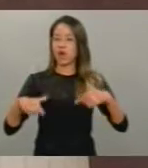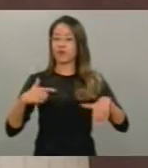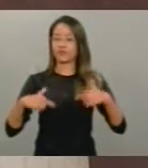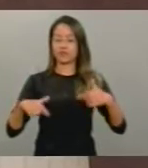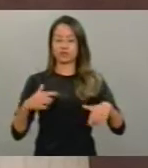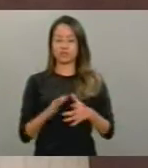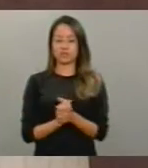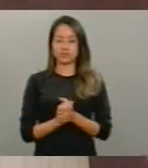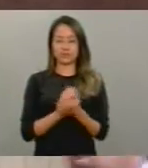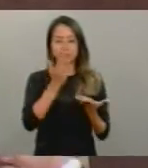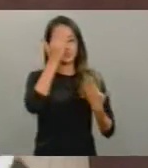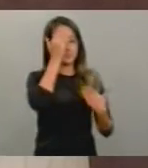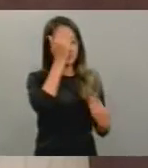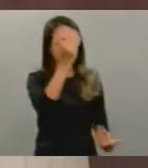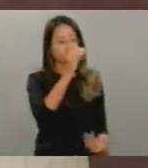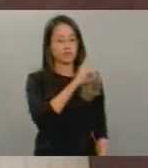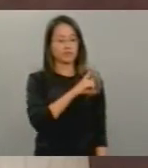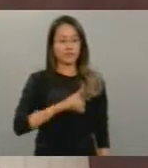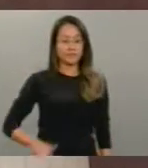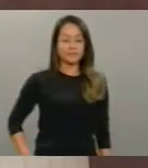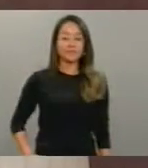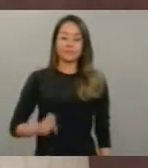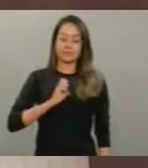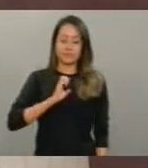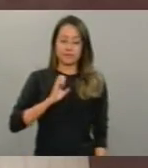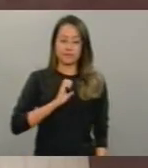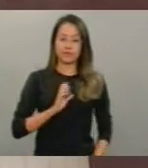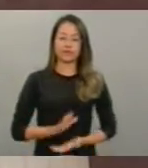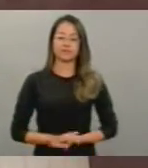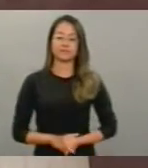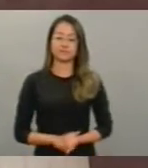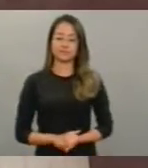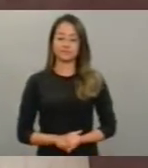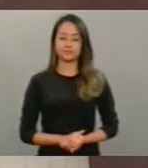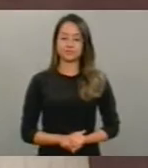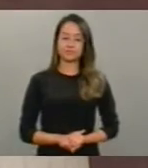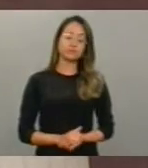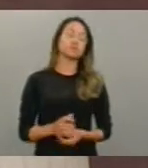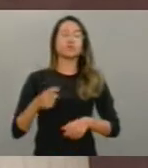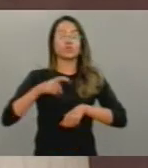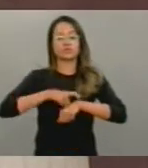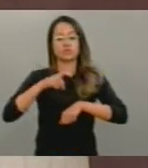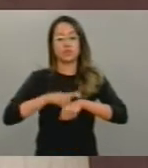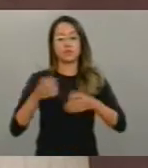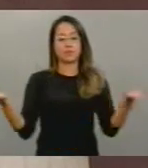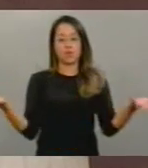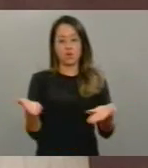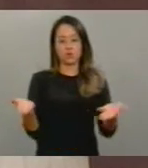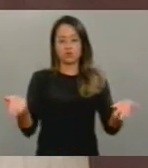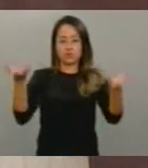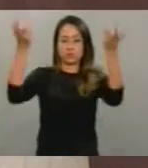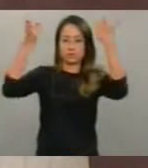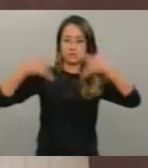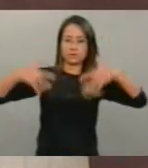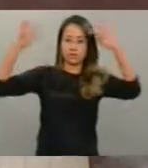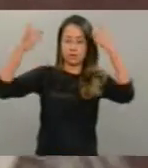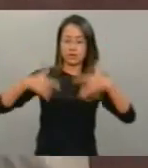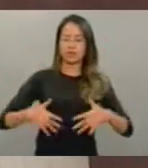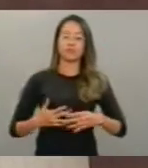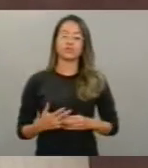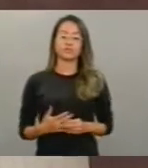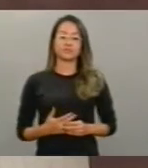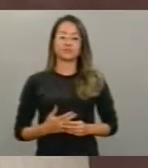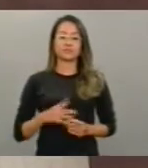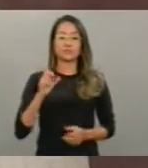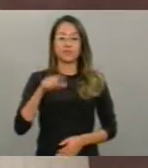tempo ao deputado Eli. Eu queria dedicar o tempo desse nosso pronunciamento às